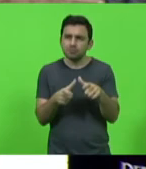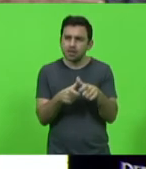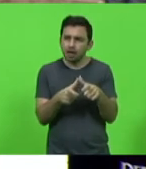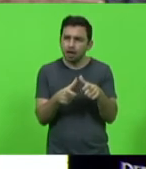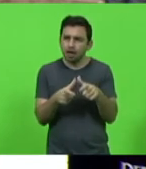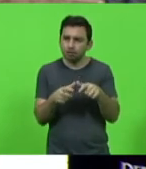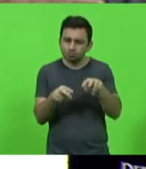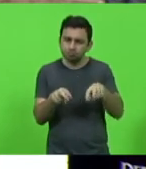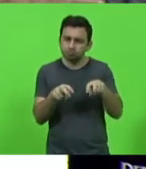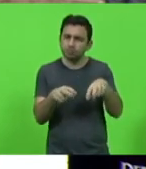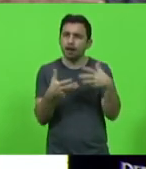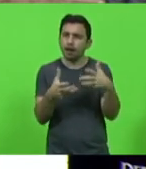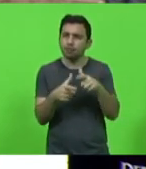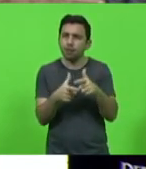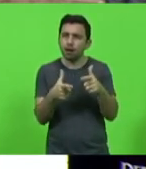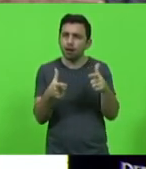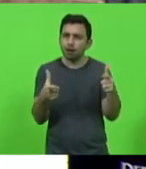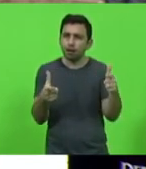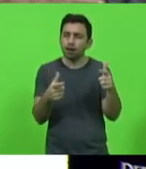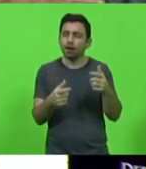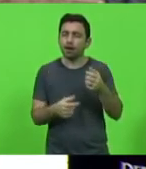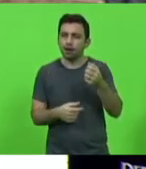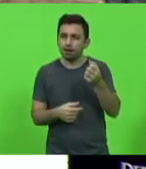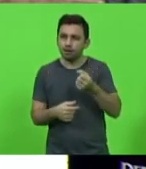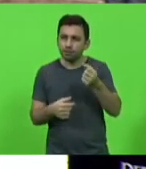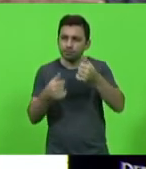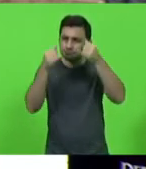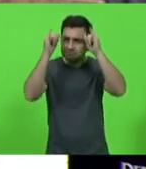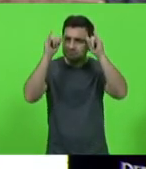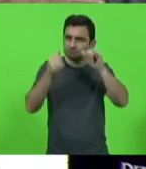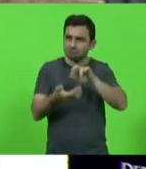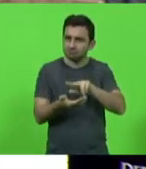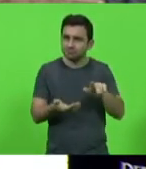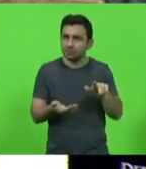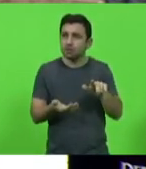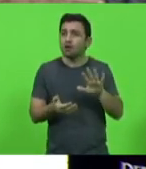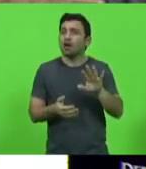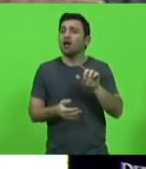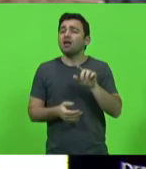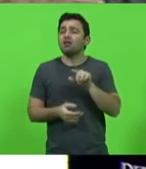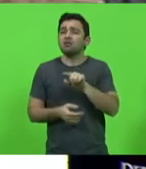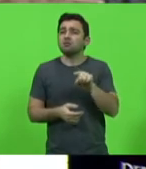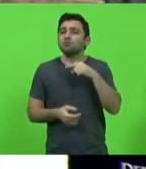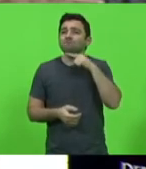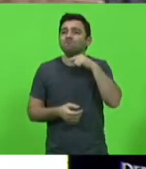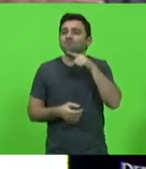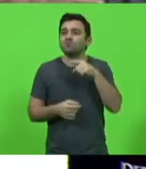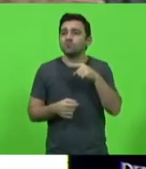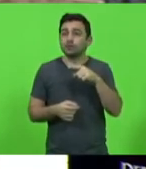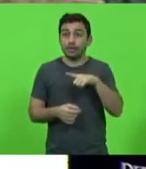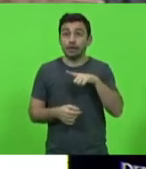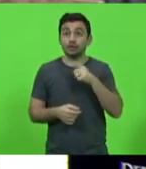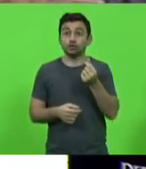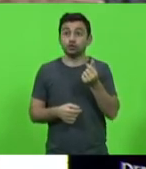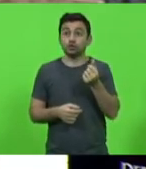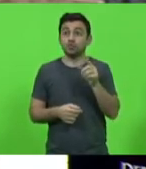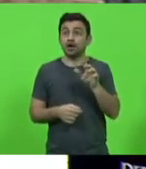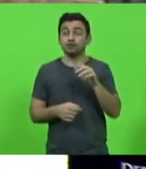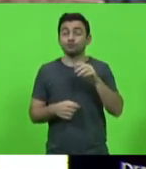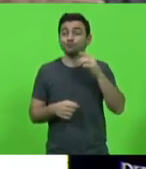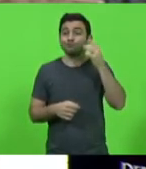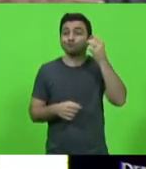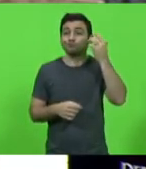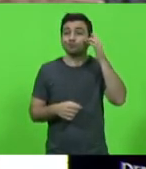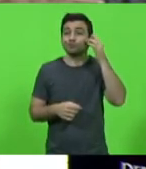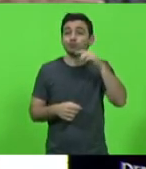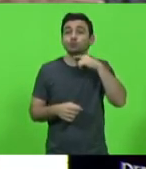a quantidade de vacas leiteiras, mas não tinham como fazê-lo, tinham dinheiro para investir, mas não tinha como fazê-lo, porque não tem